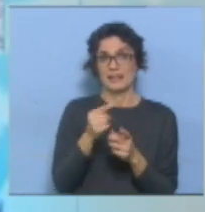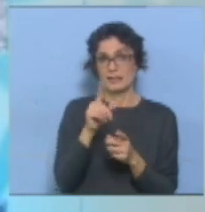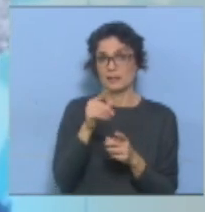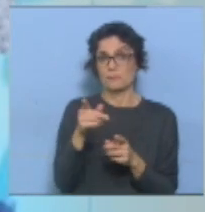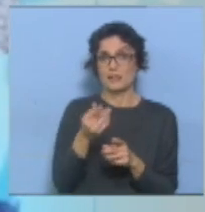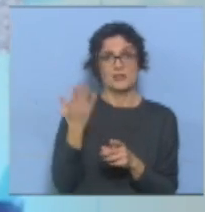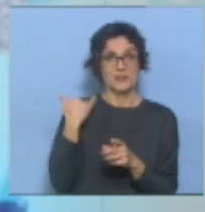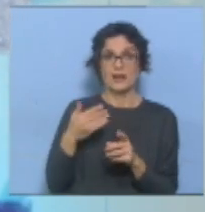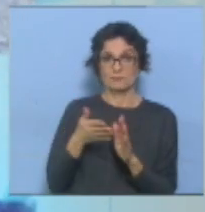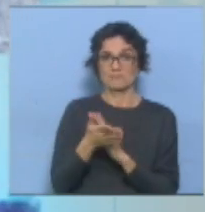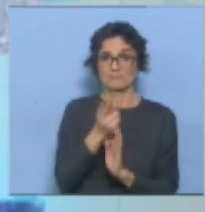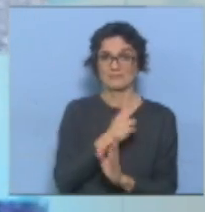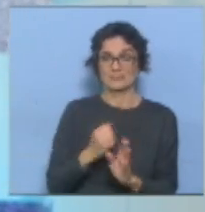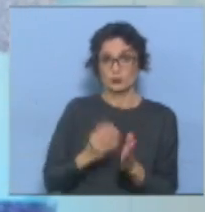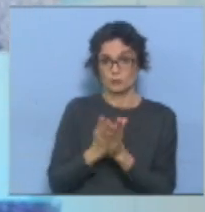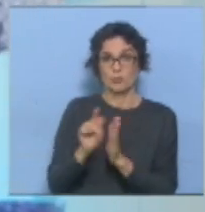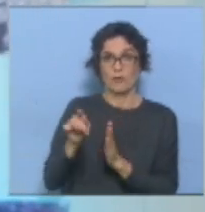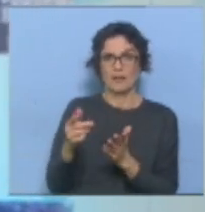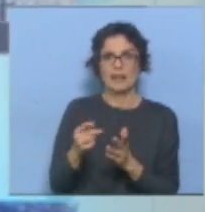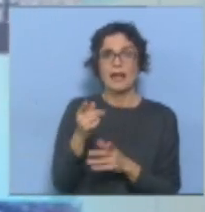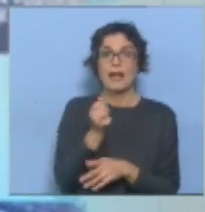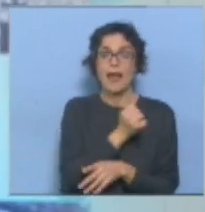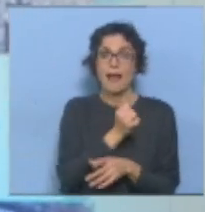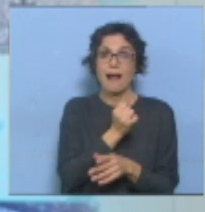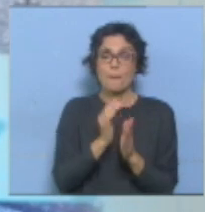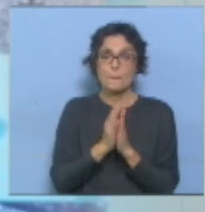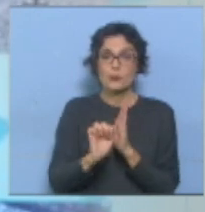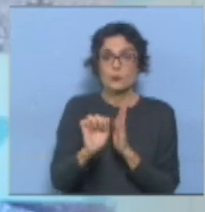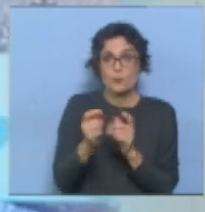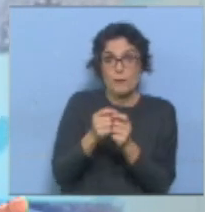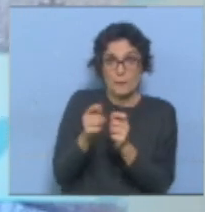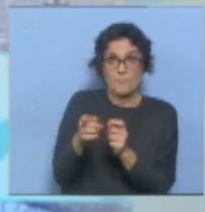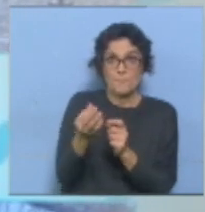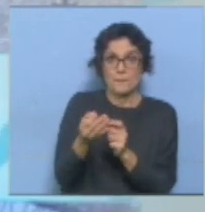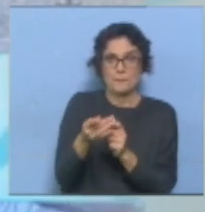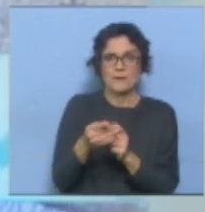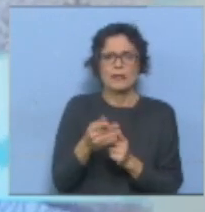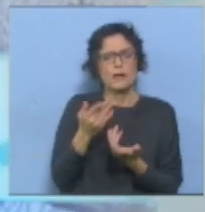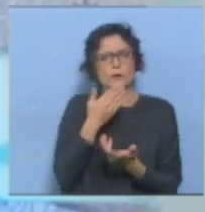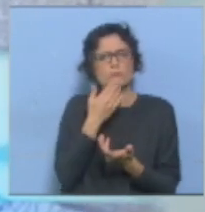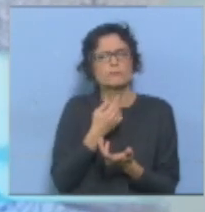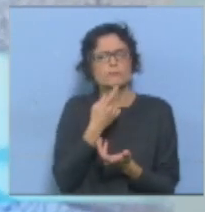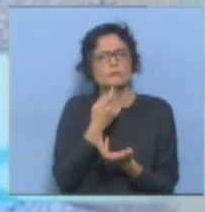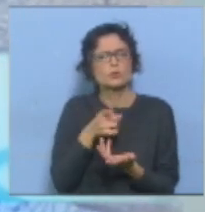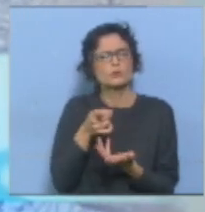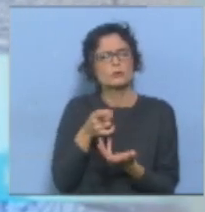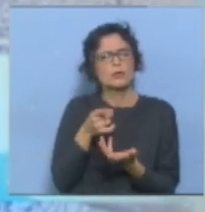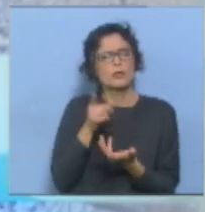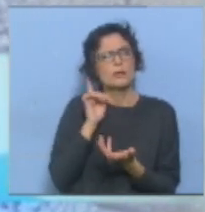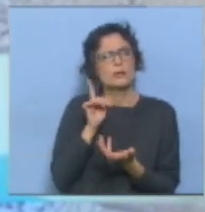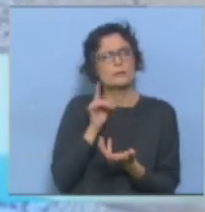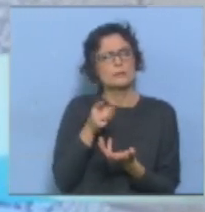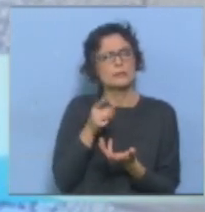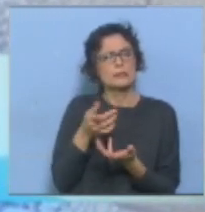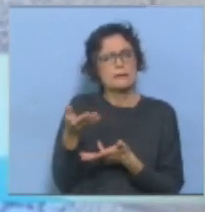passou, mas a sua paróquia é ali quase paredes meias. É importante esta relação também nas comunidades cristãs,